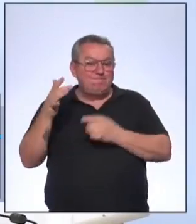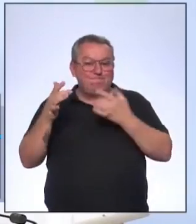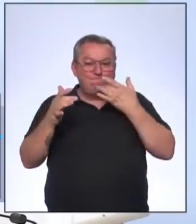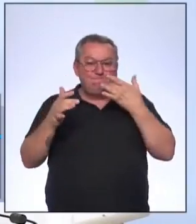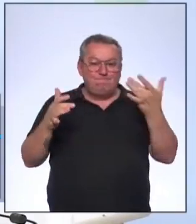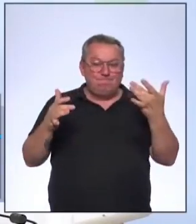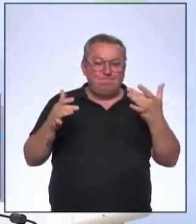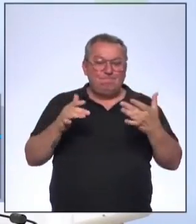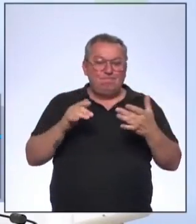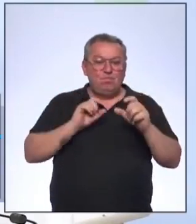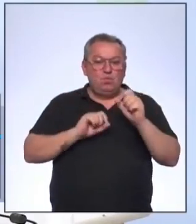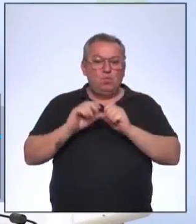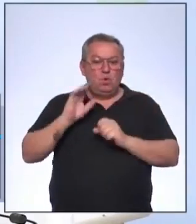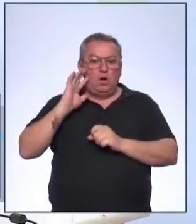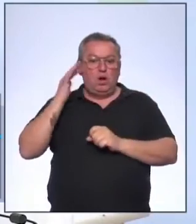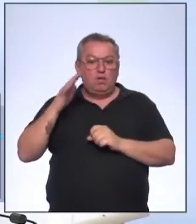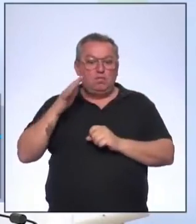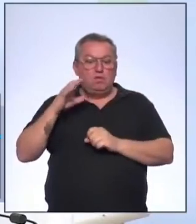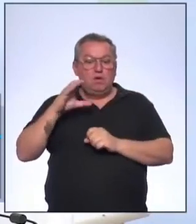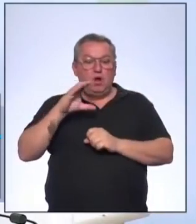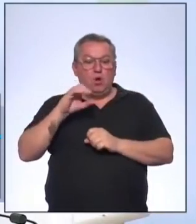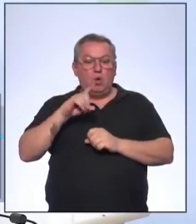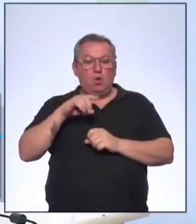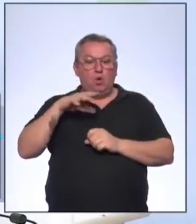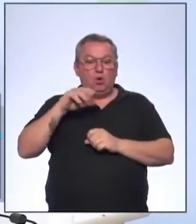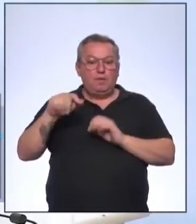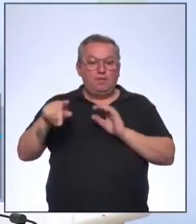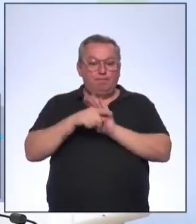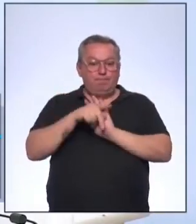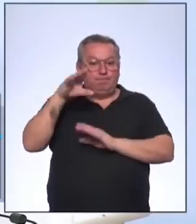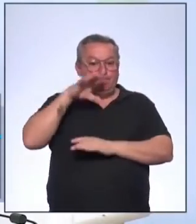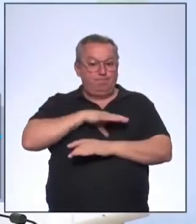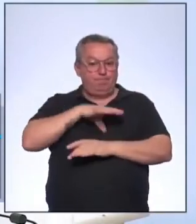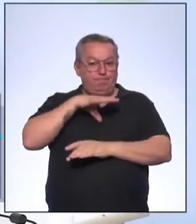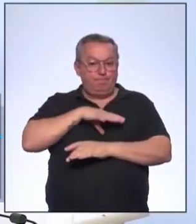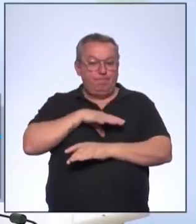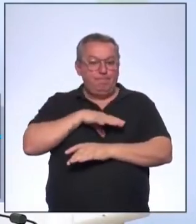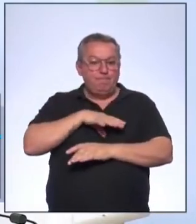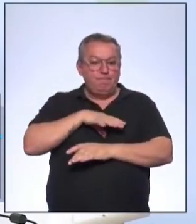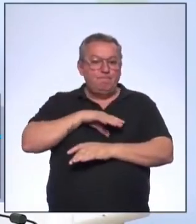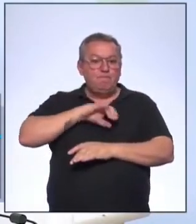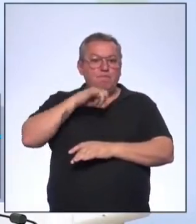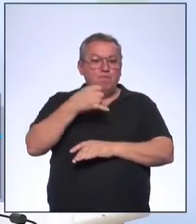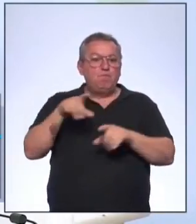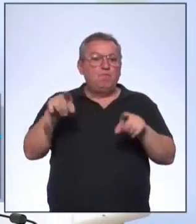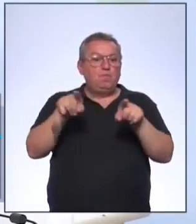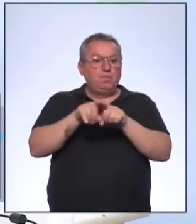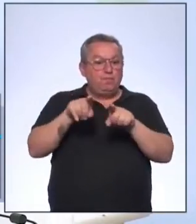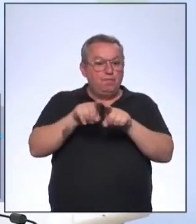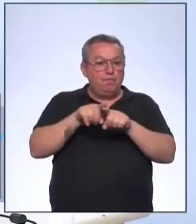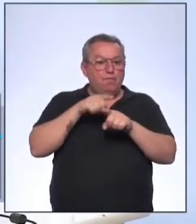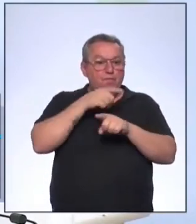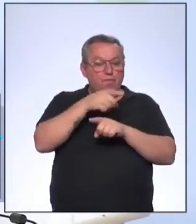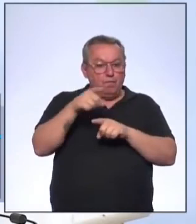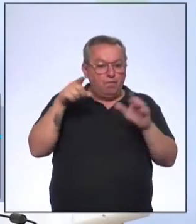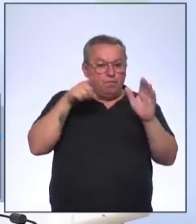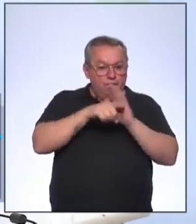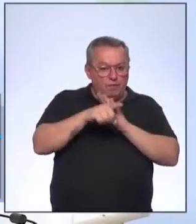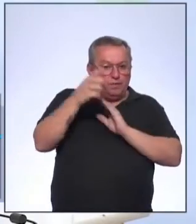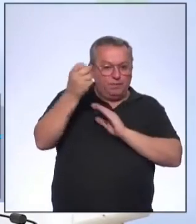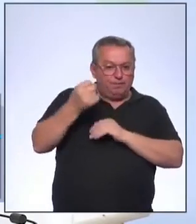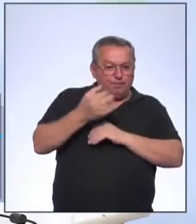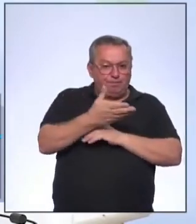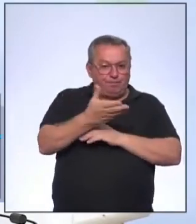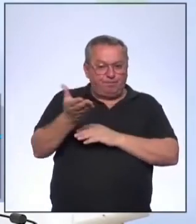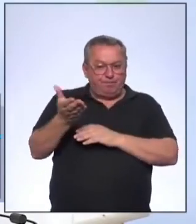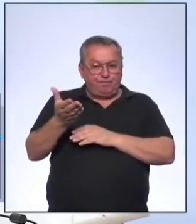e, logicamente, né, da colônia, da metrópole portuguesa. Tá, ok? Então, aproveitando aí dessa questão que eu citei para